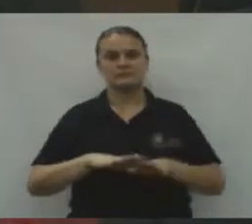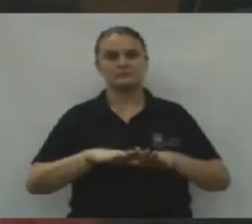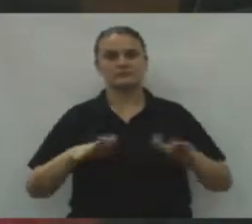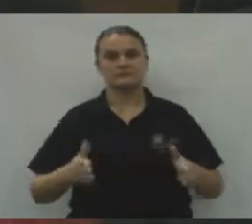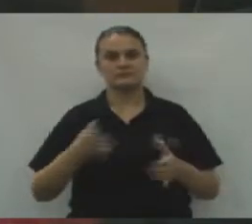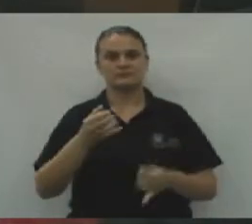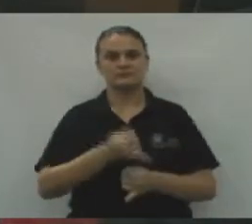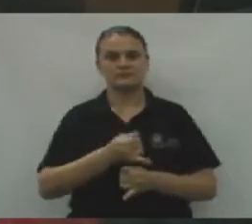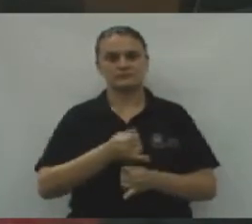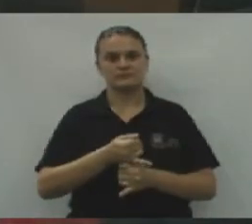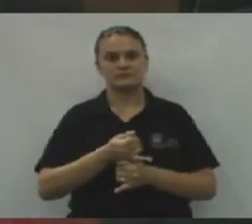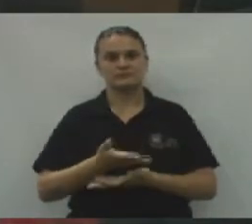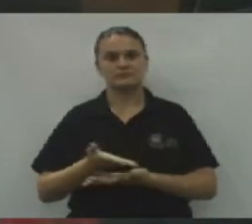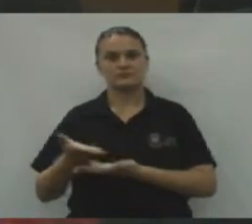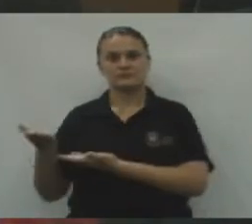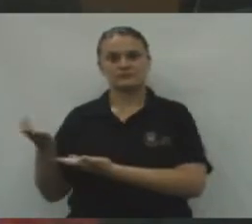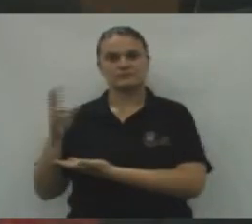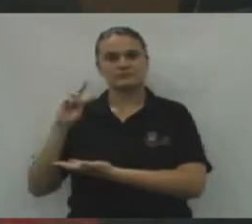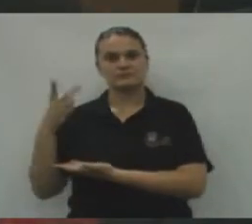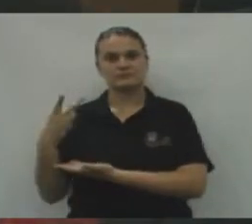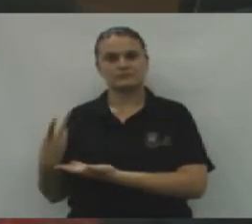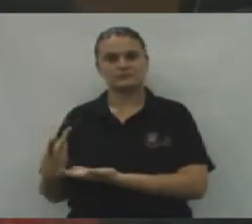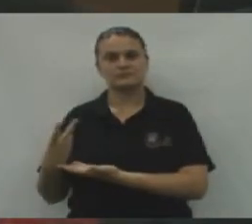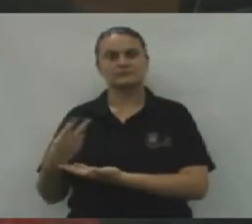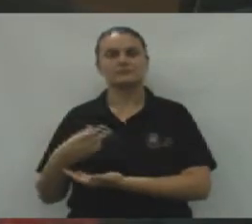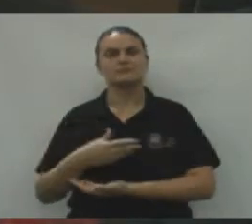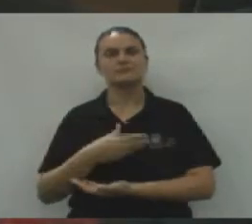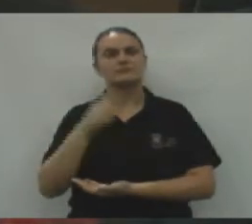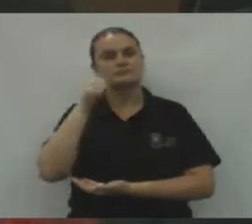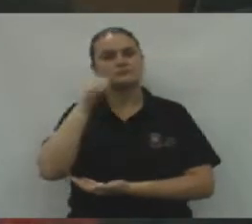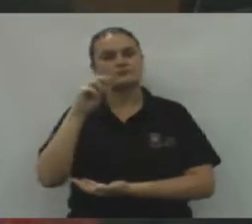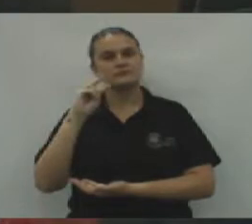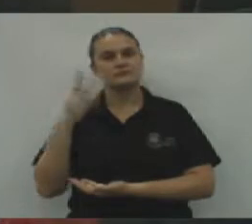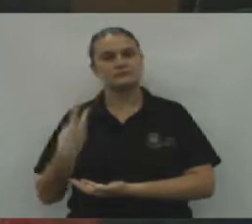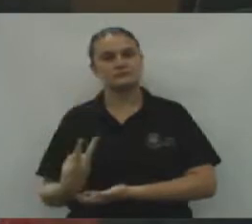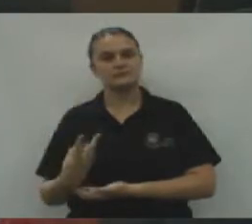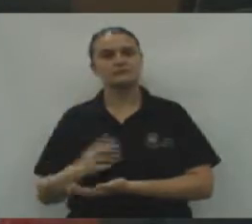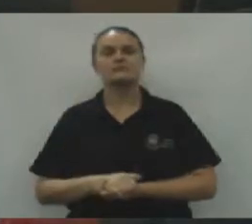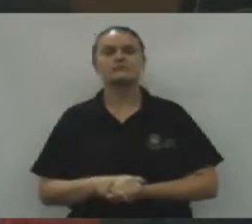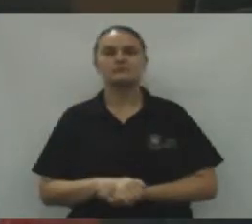diretora, colegas vereadores e colegas vereadoras,